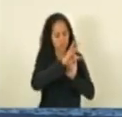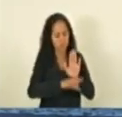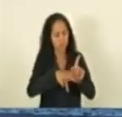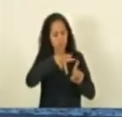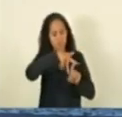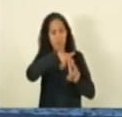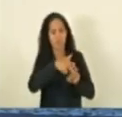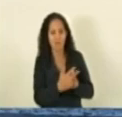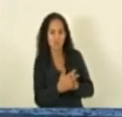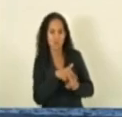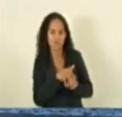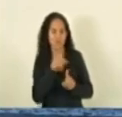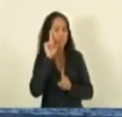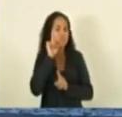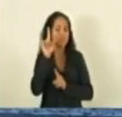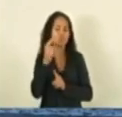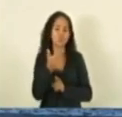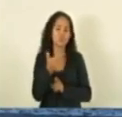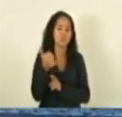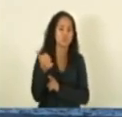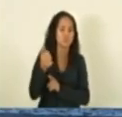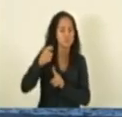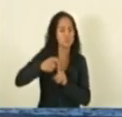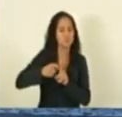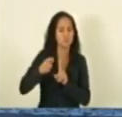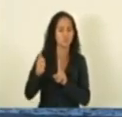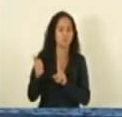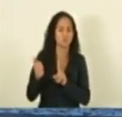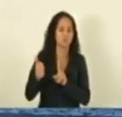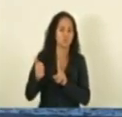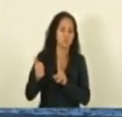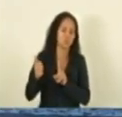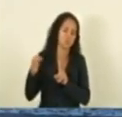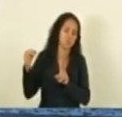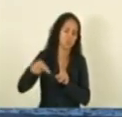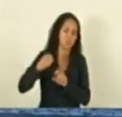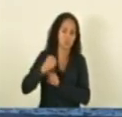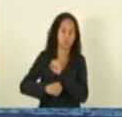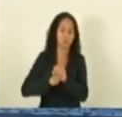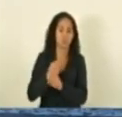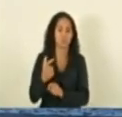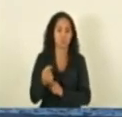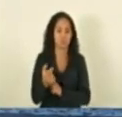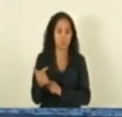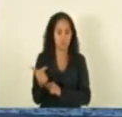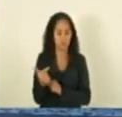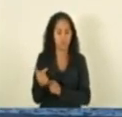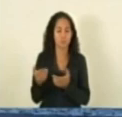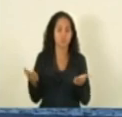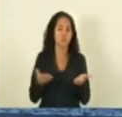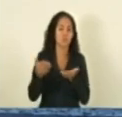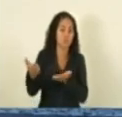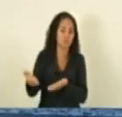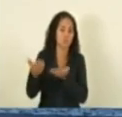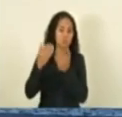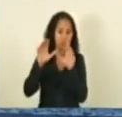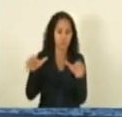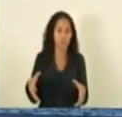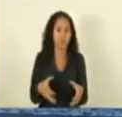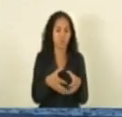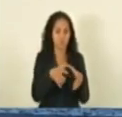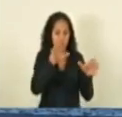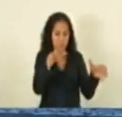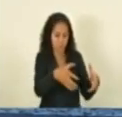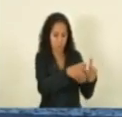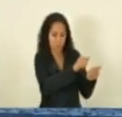da sessão ordinária do dia 21/11/2022. Convoco, então, a Comissão em